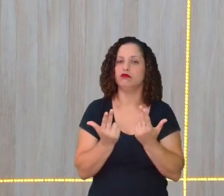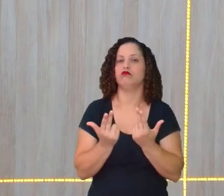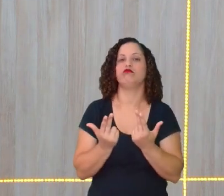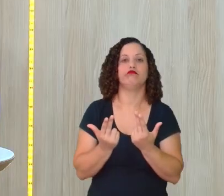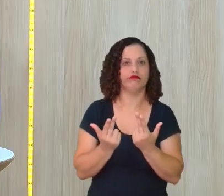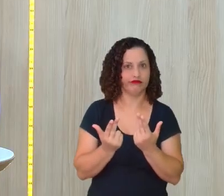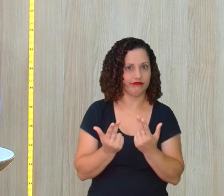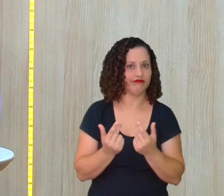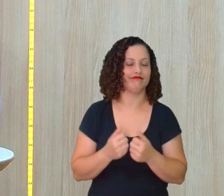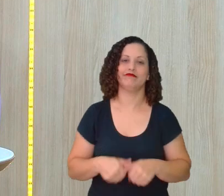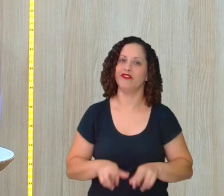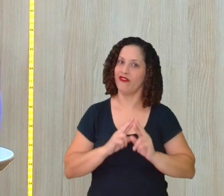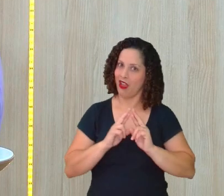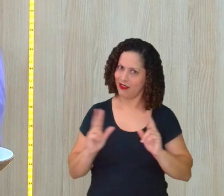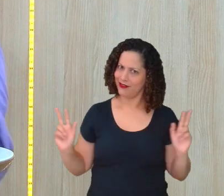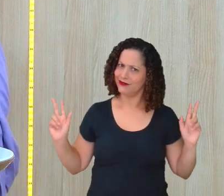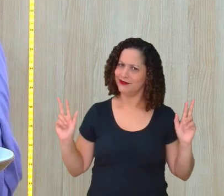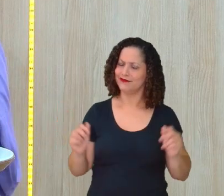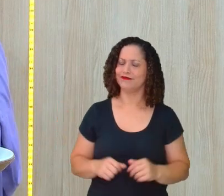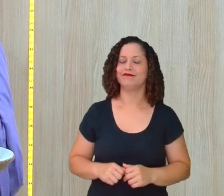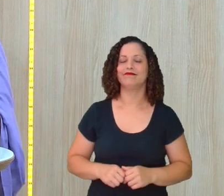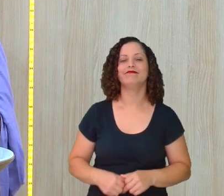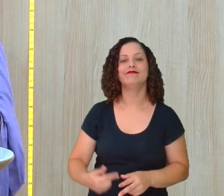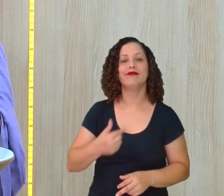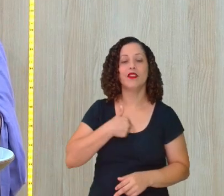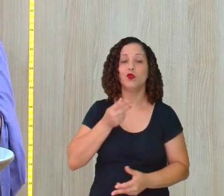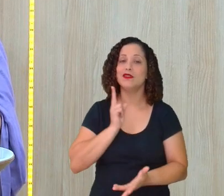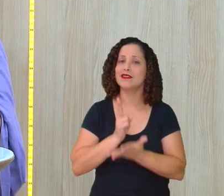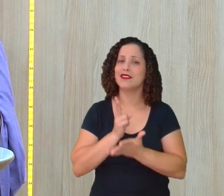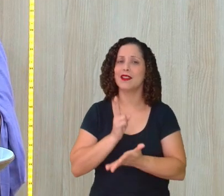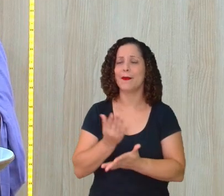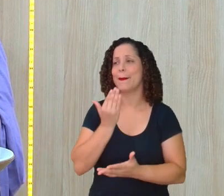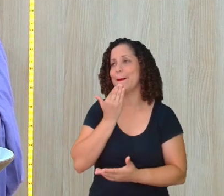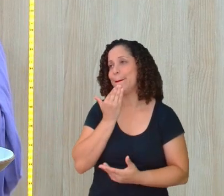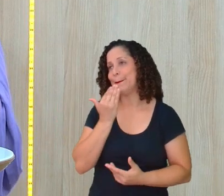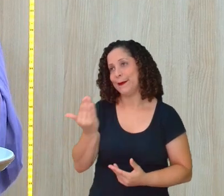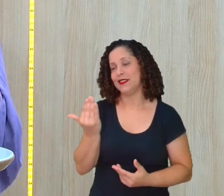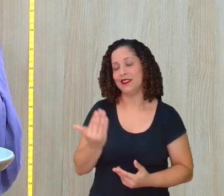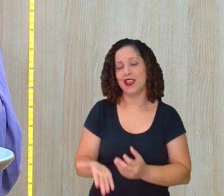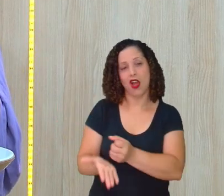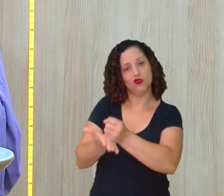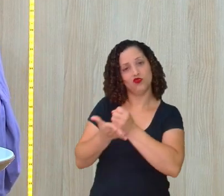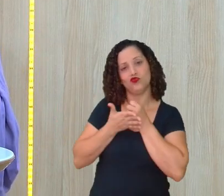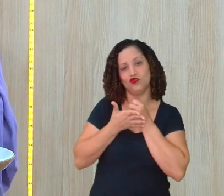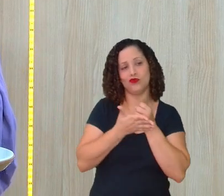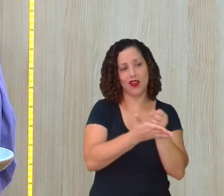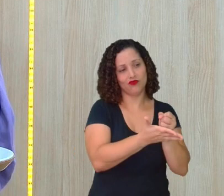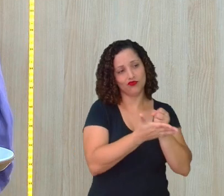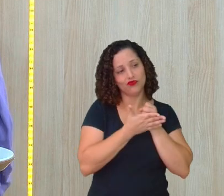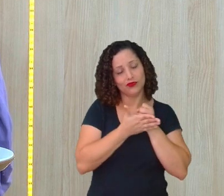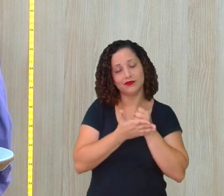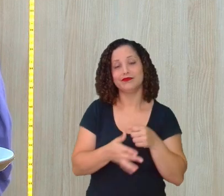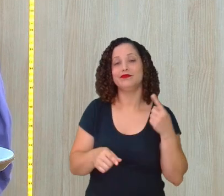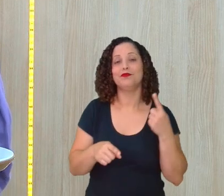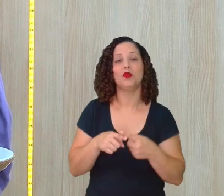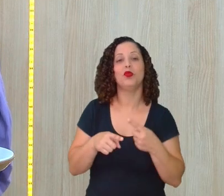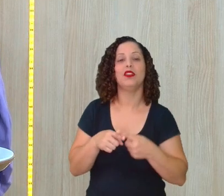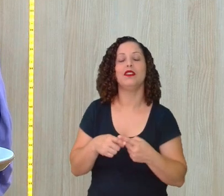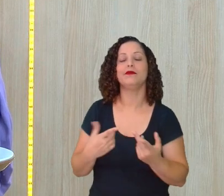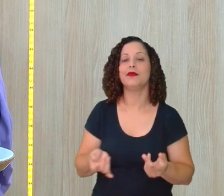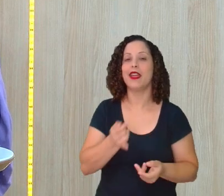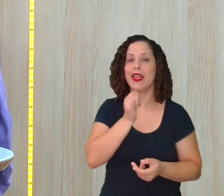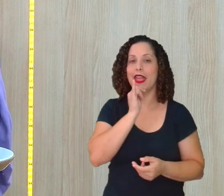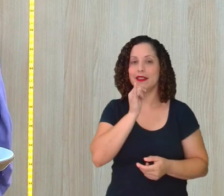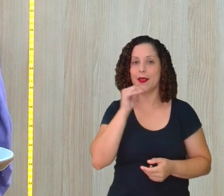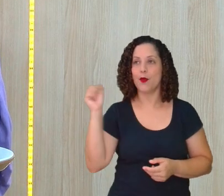eu toda vez preciso pedir ajuda. Aos né? universitários. Por quê? Porque, por exemplo,